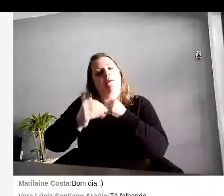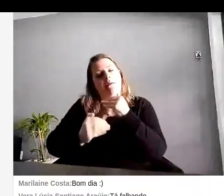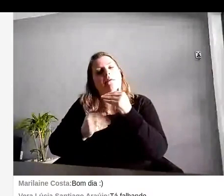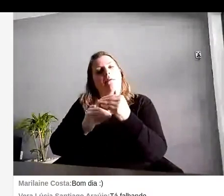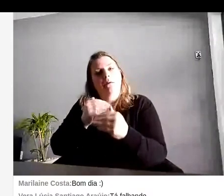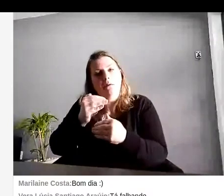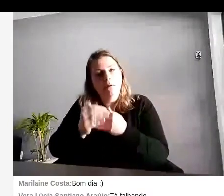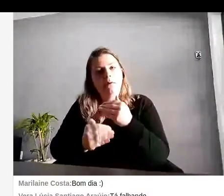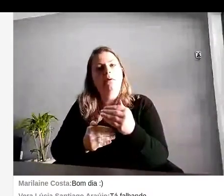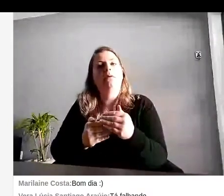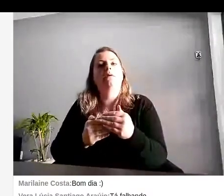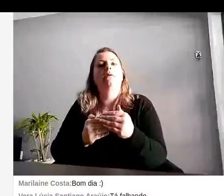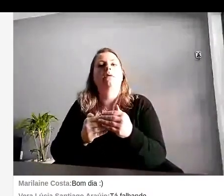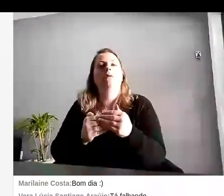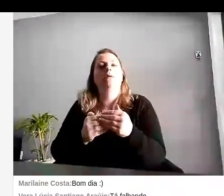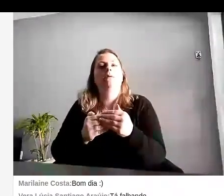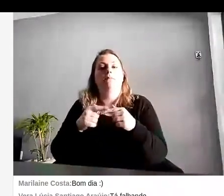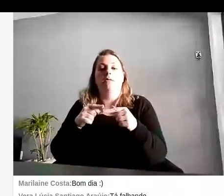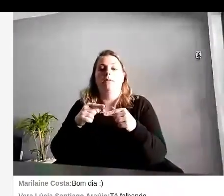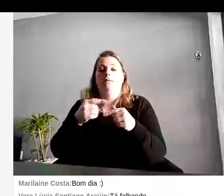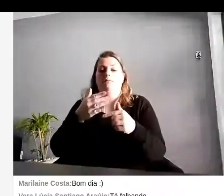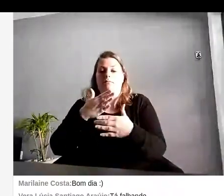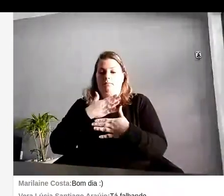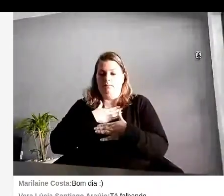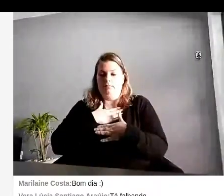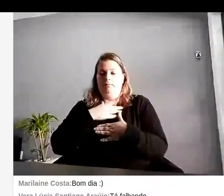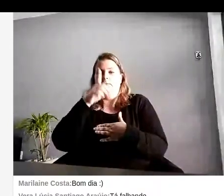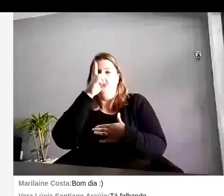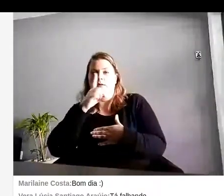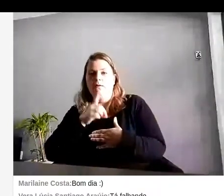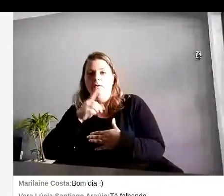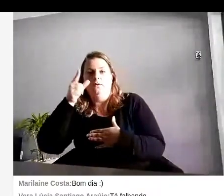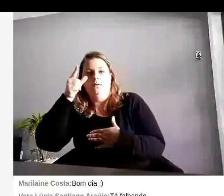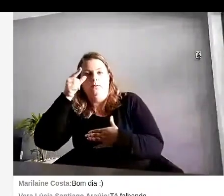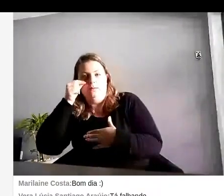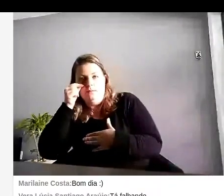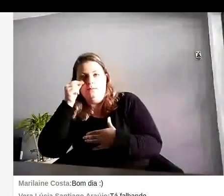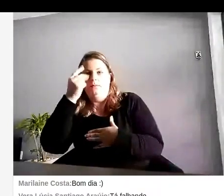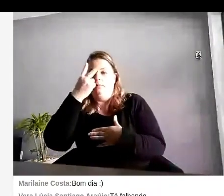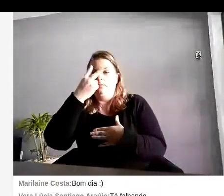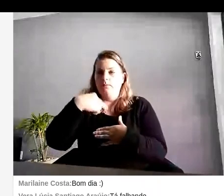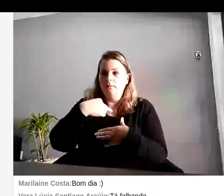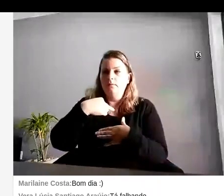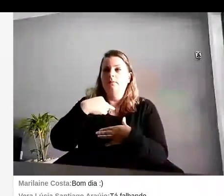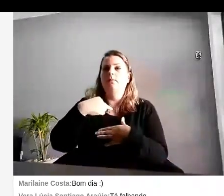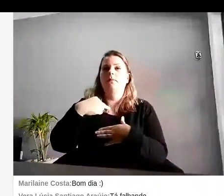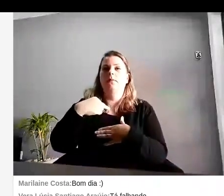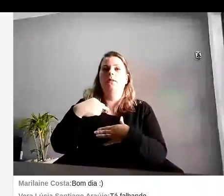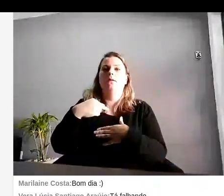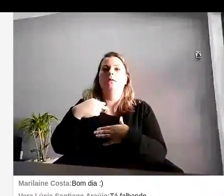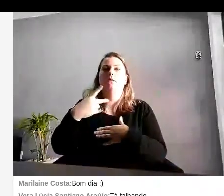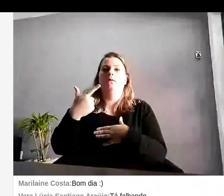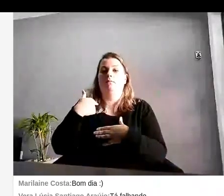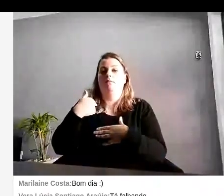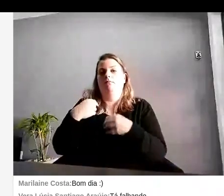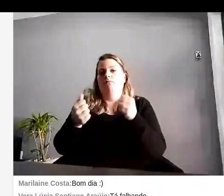como pessoas com deficiência visual, porque tenho baixa visão também, posso me considerar dentro desse público,